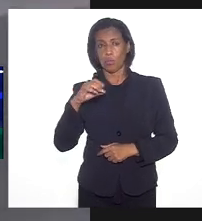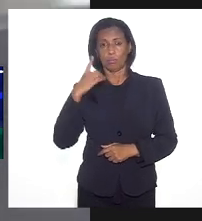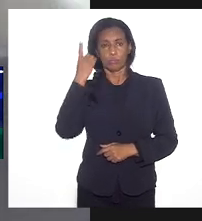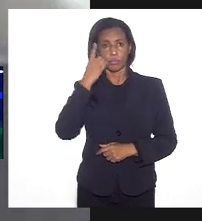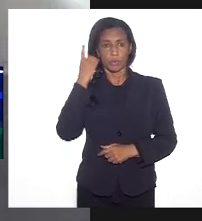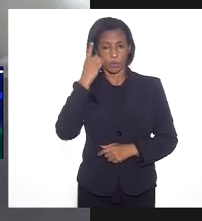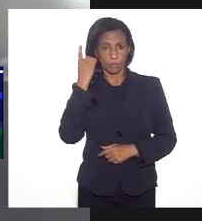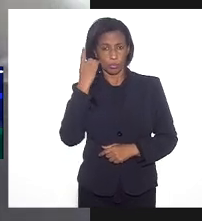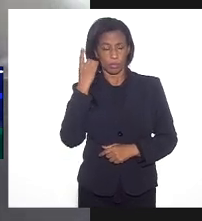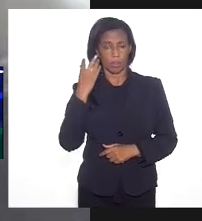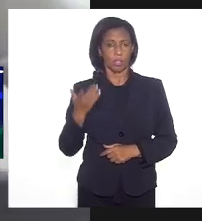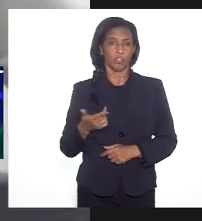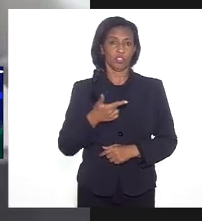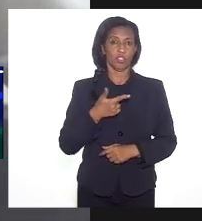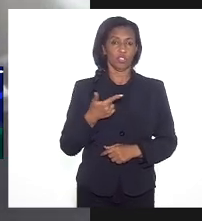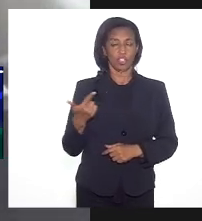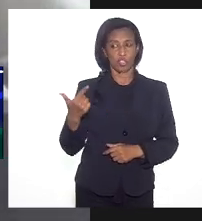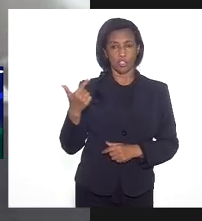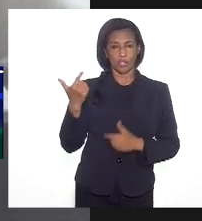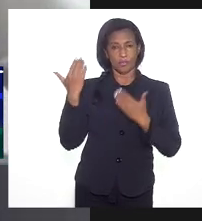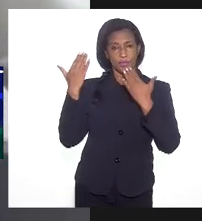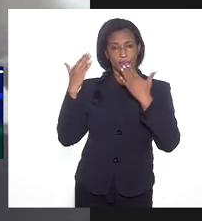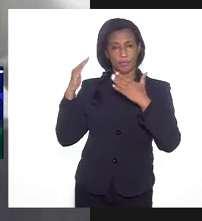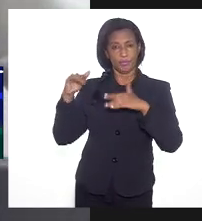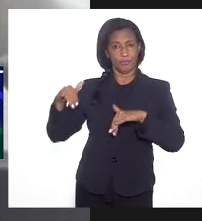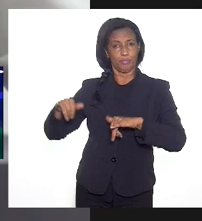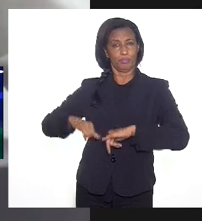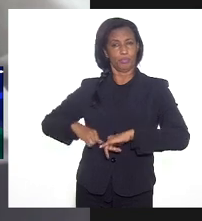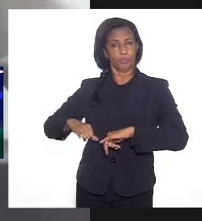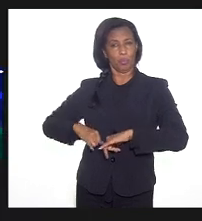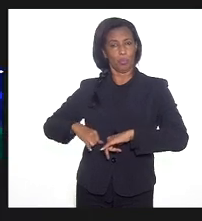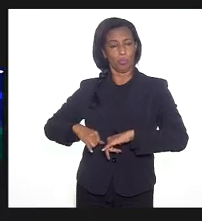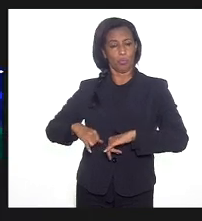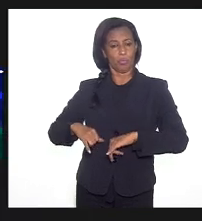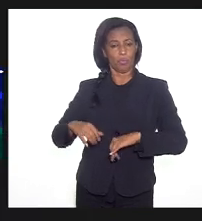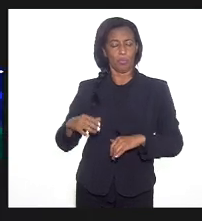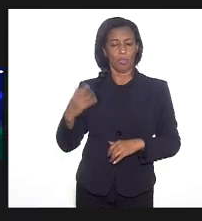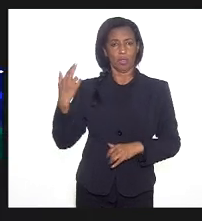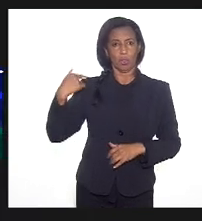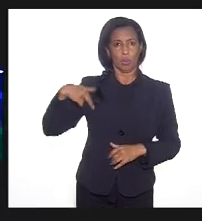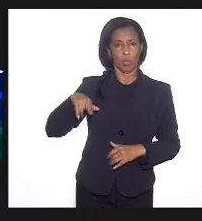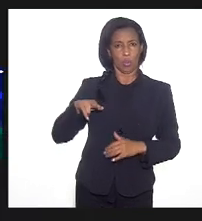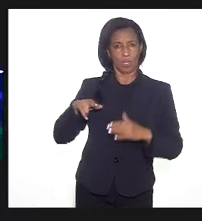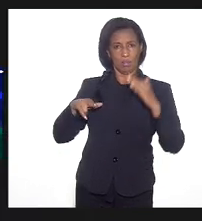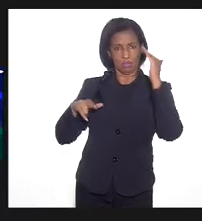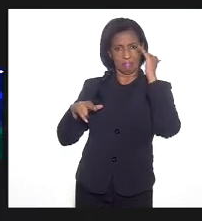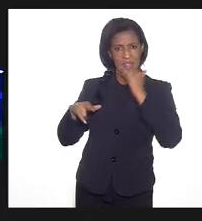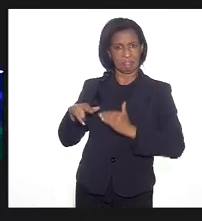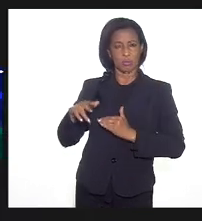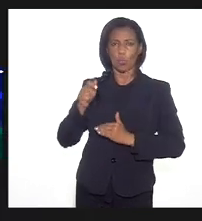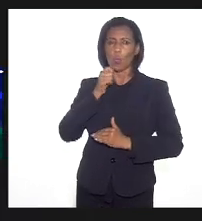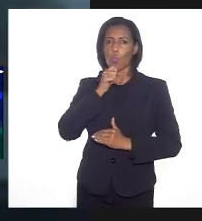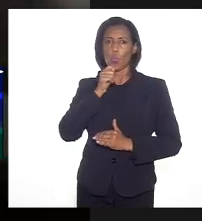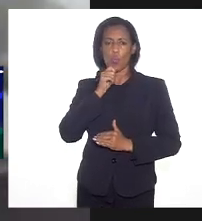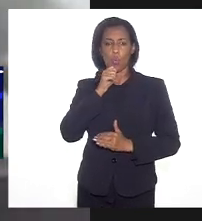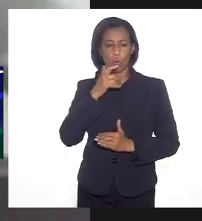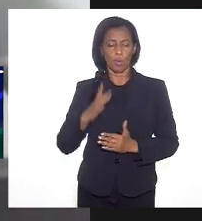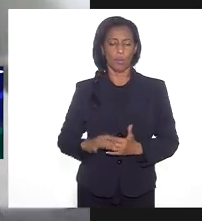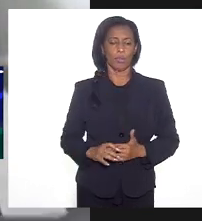deputadas de vítimas de violência de intolerância do presidente nós também